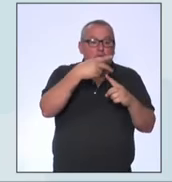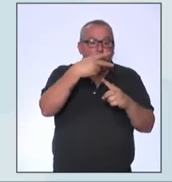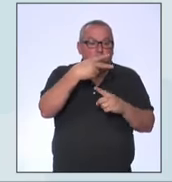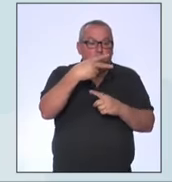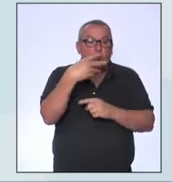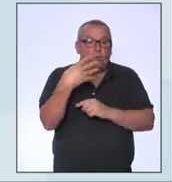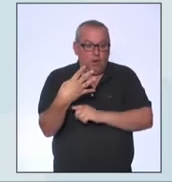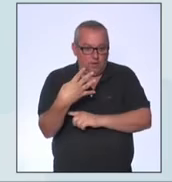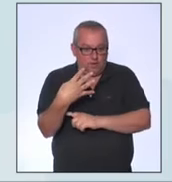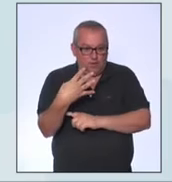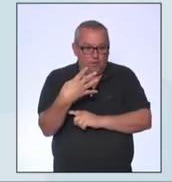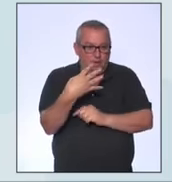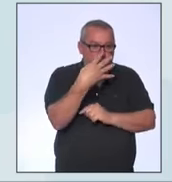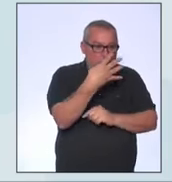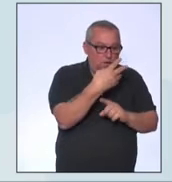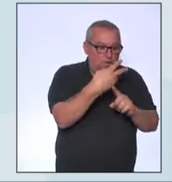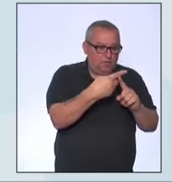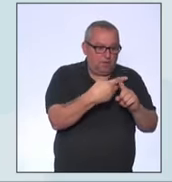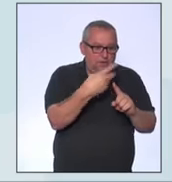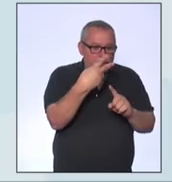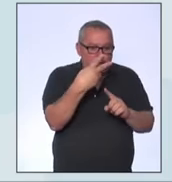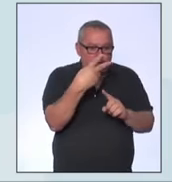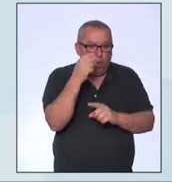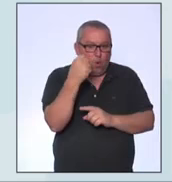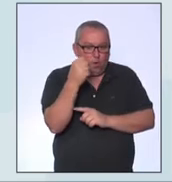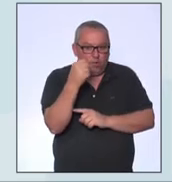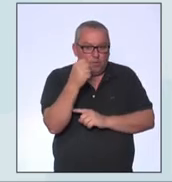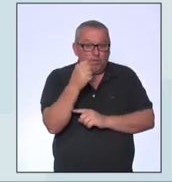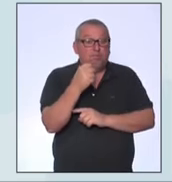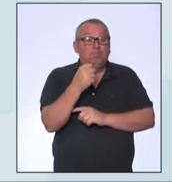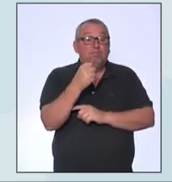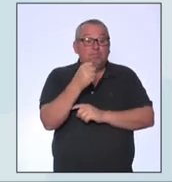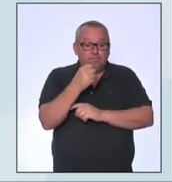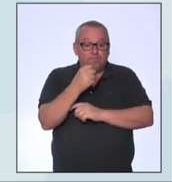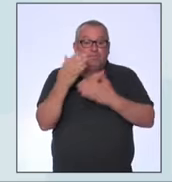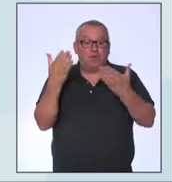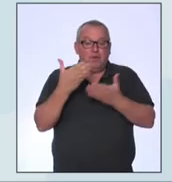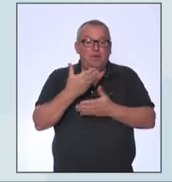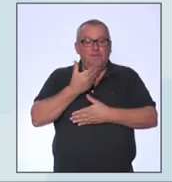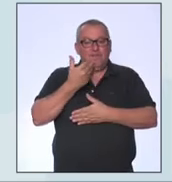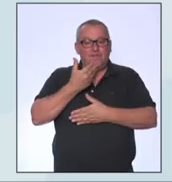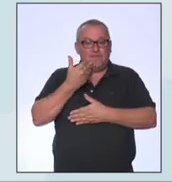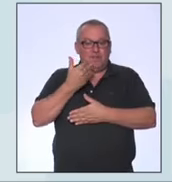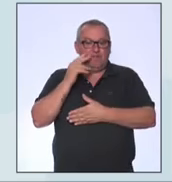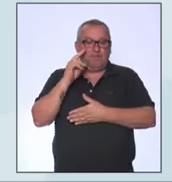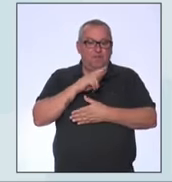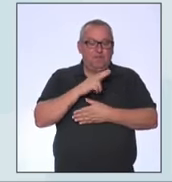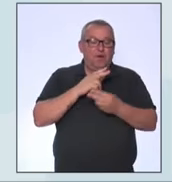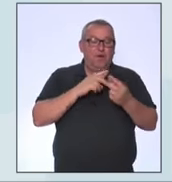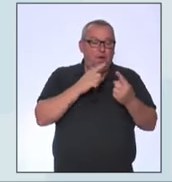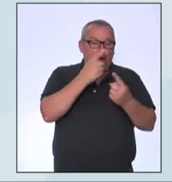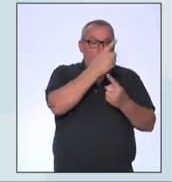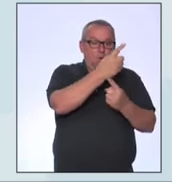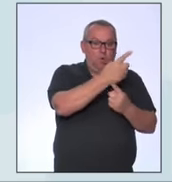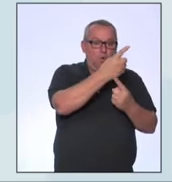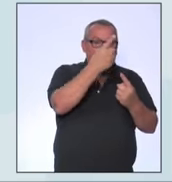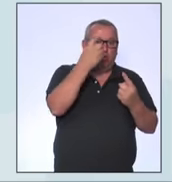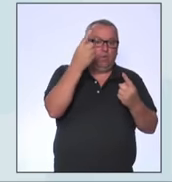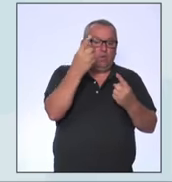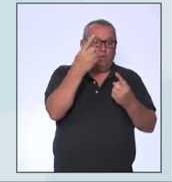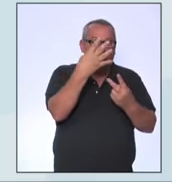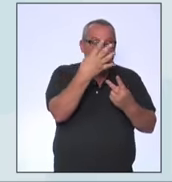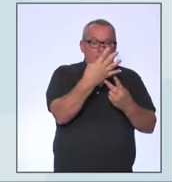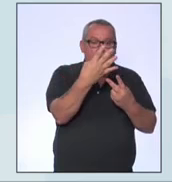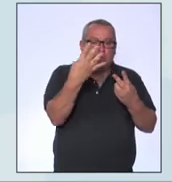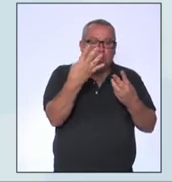4. 4 vezes 2, 8. Agora ficou fácil, professor. Vamos para a figura 3. 3 vezes